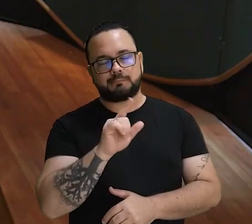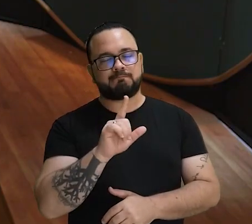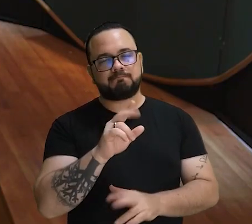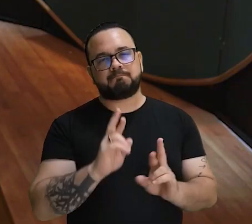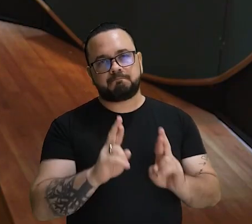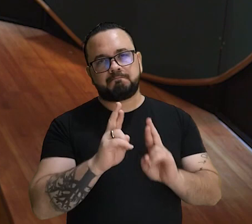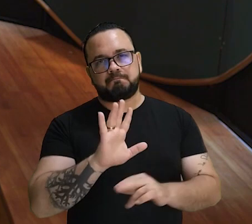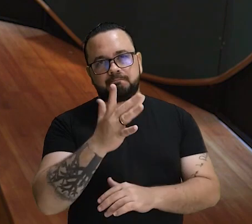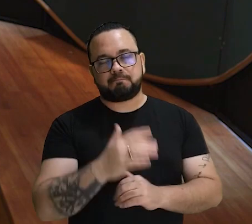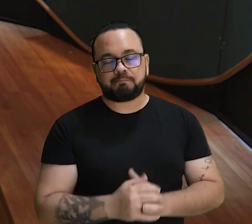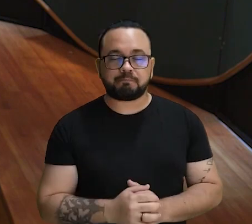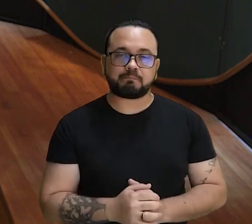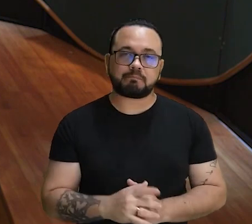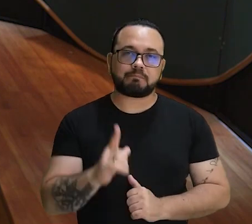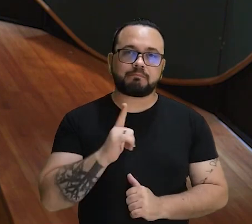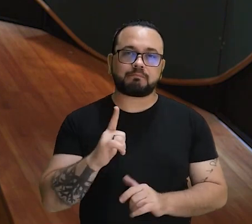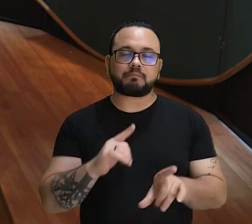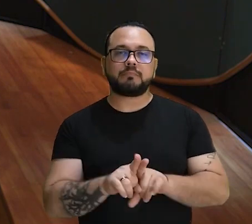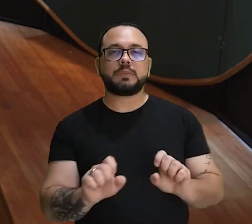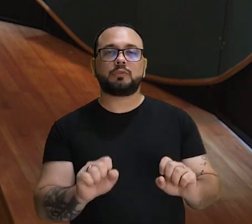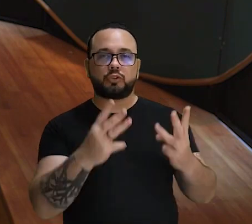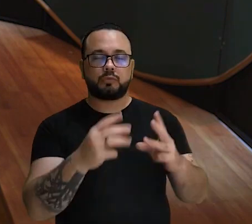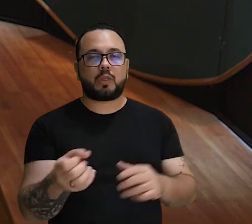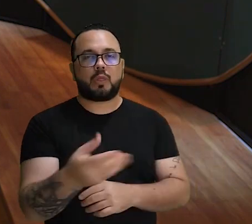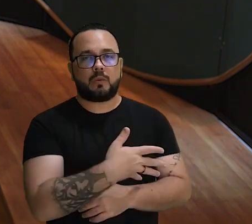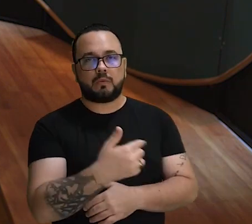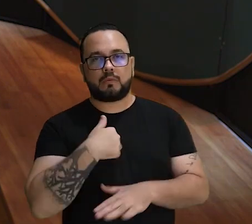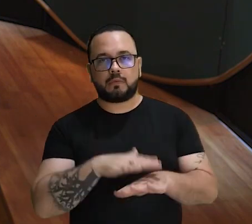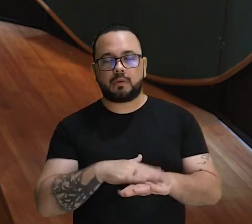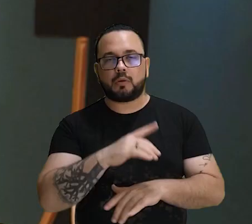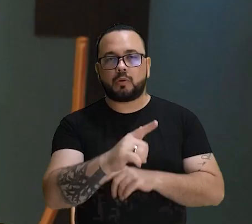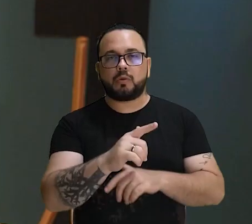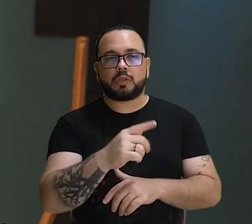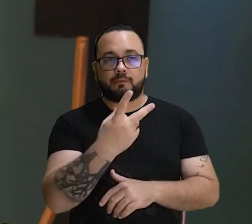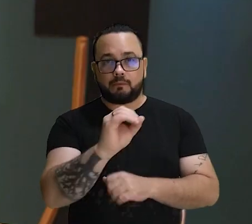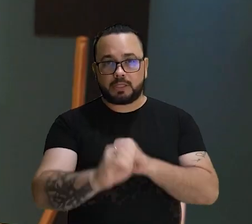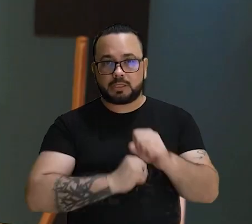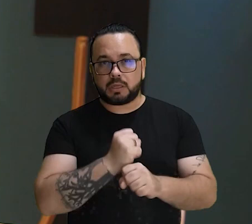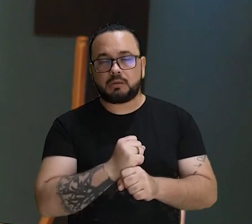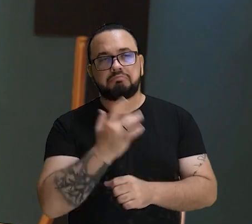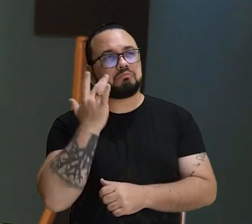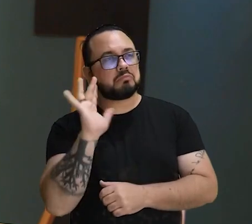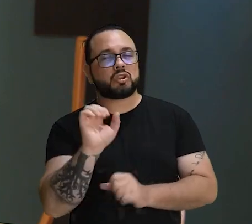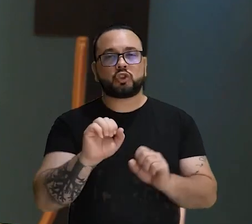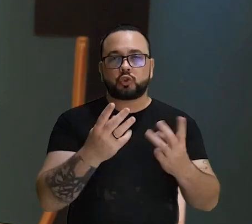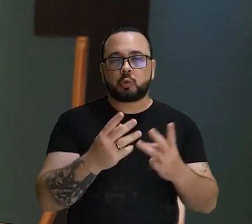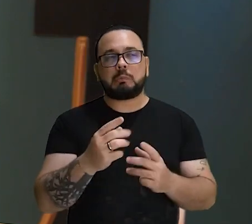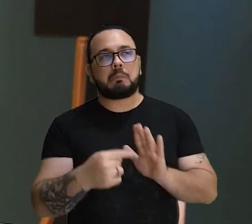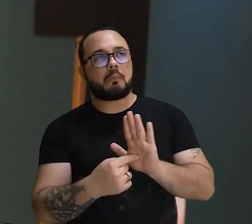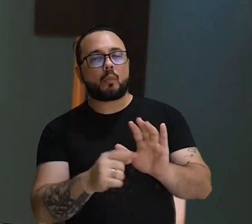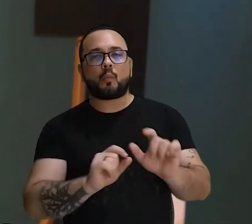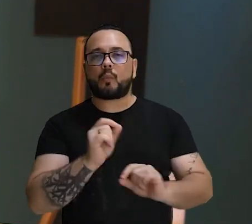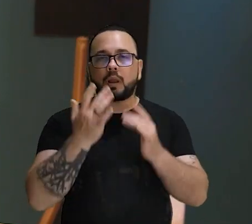acontecer. E aí tem esse espetáculo novo que ano que vem vou começar a fazer de 20 anos de carreira, que eu não sei se é um show ou espetáculo,